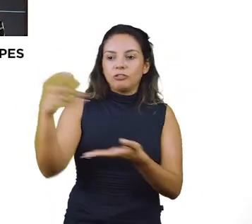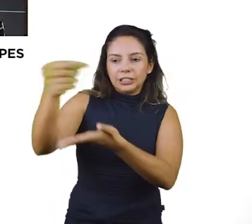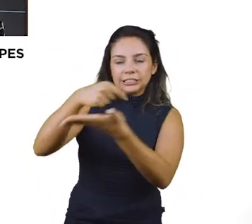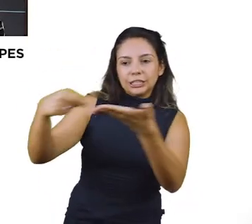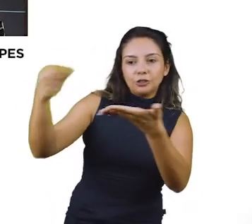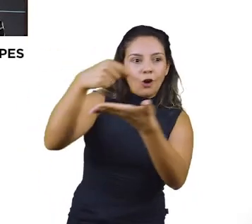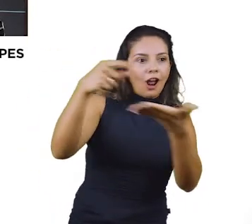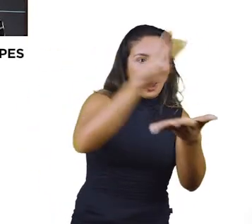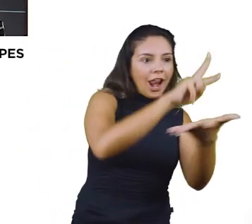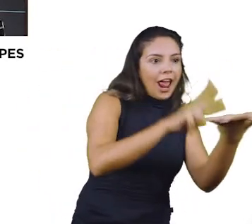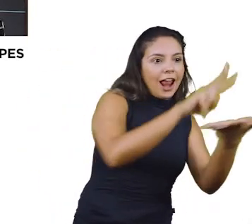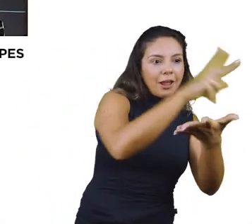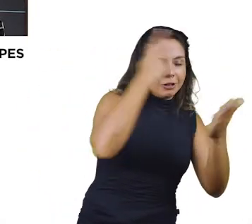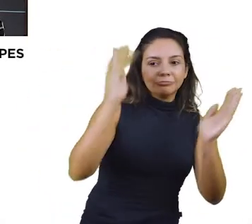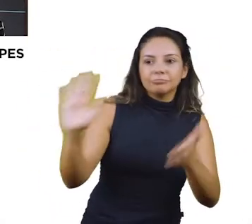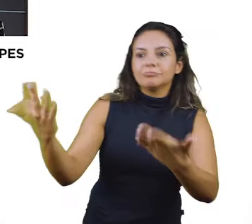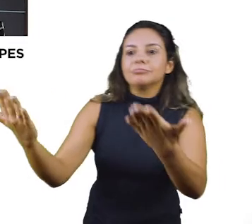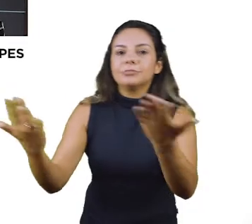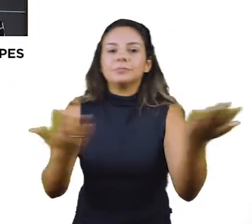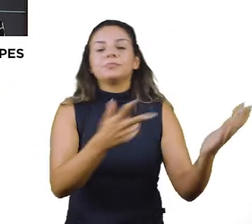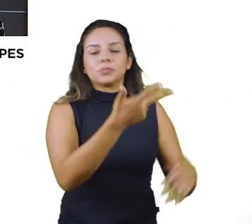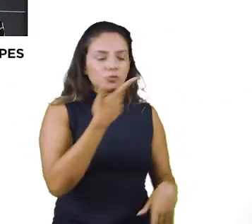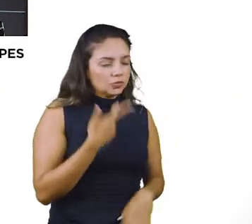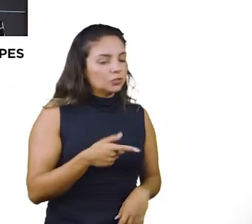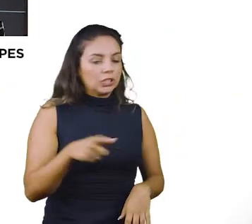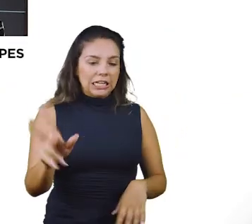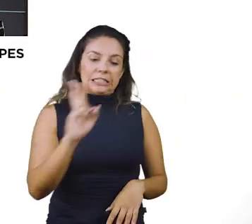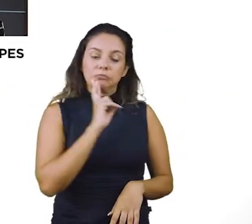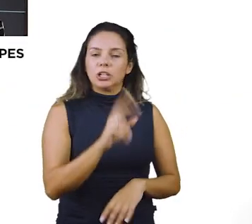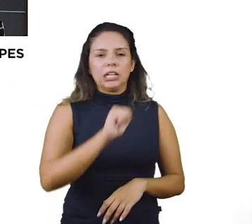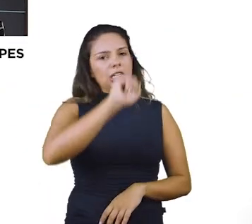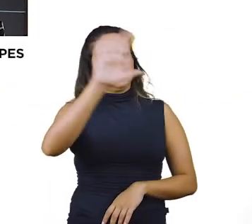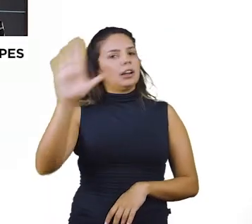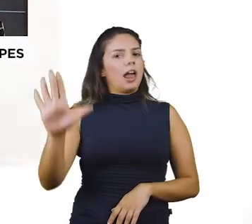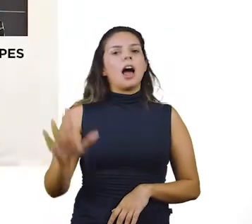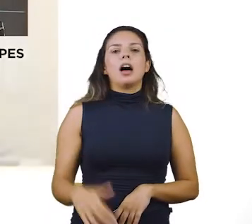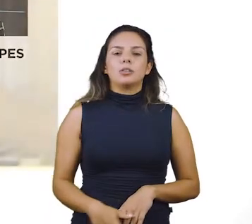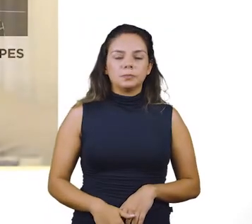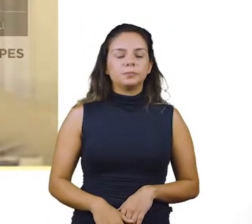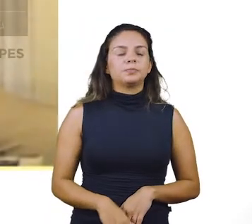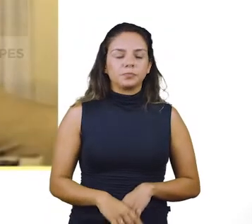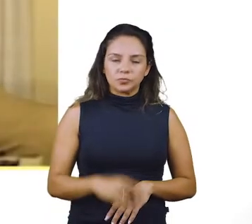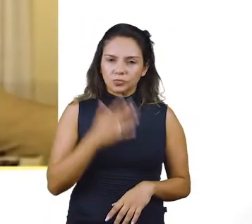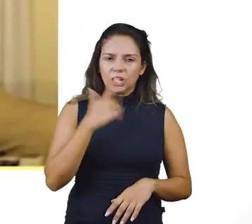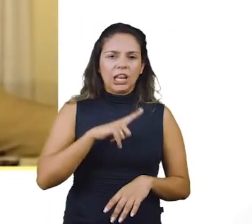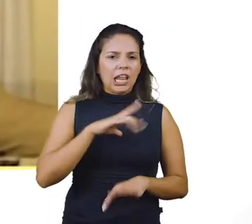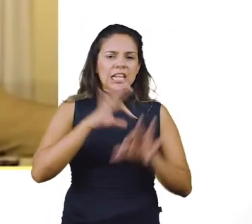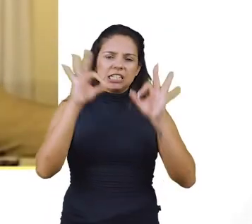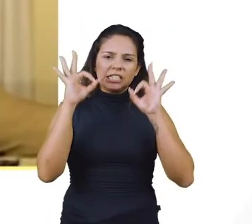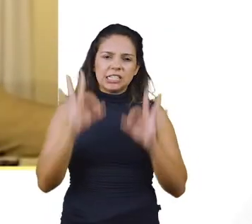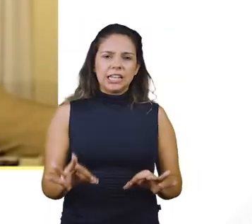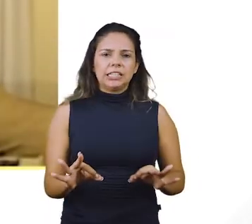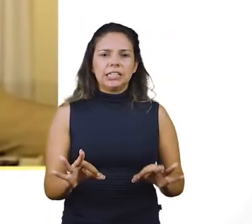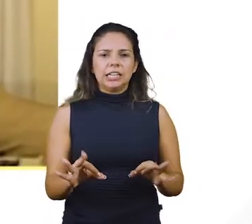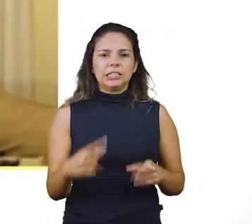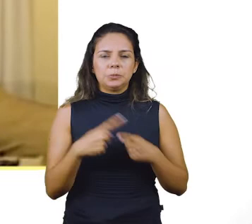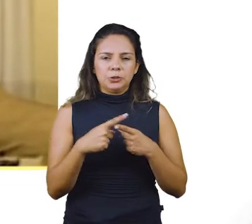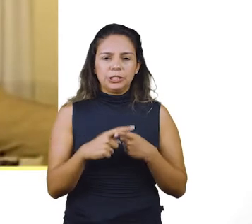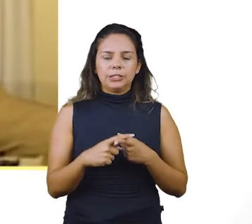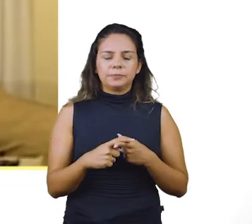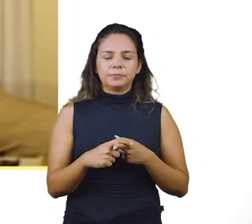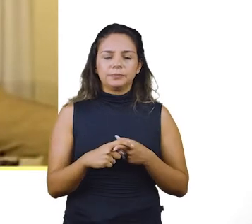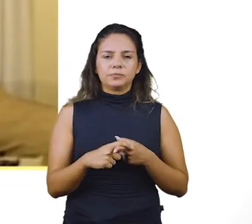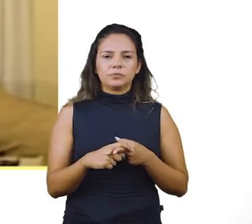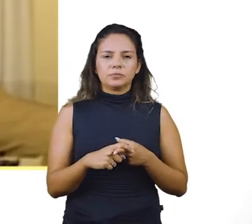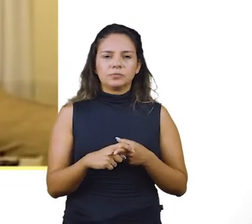o Iaraxá, primeiro, que ele é um momento. Eu acho que a gente precisa de momentos para que a gente pare para refletir sobre um